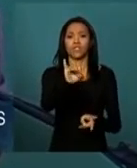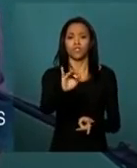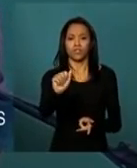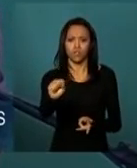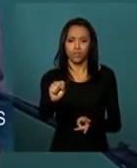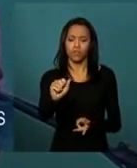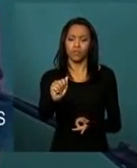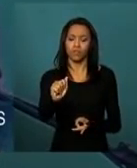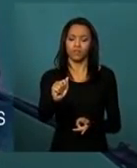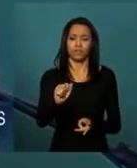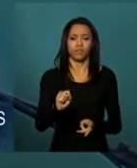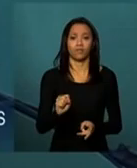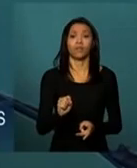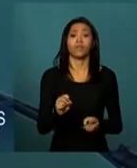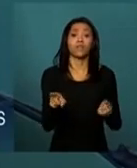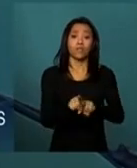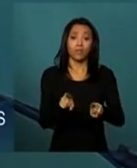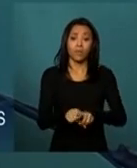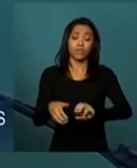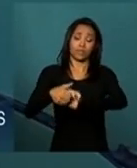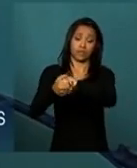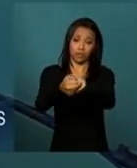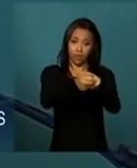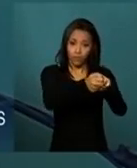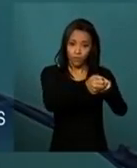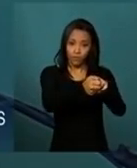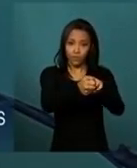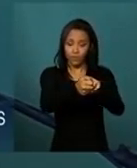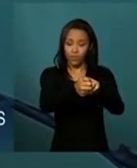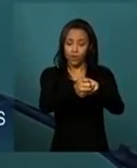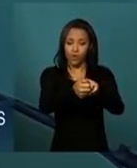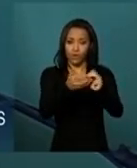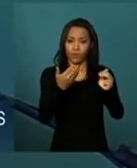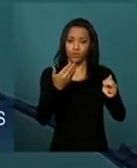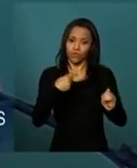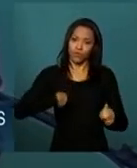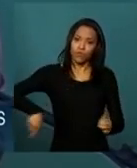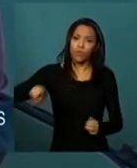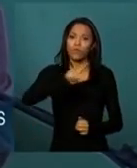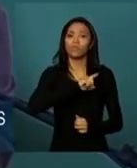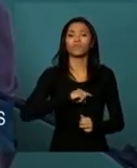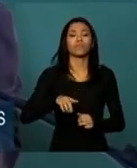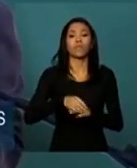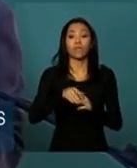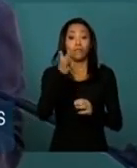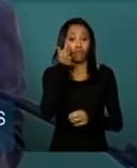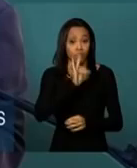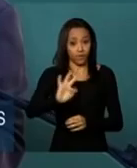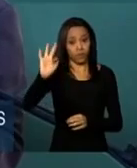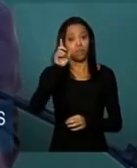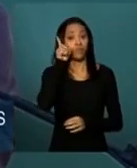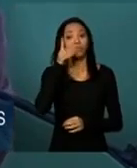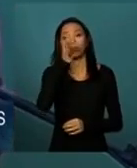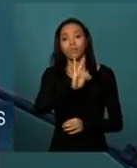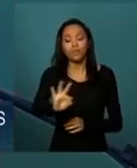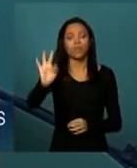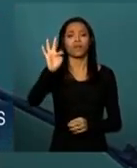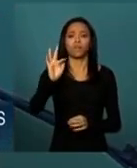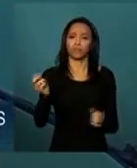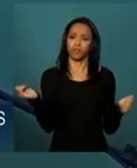Dias. Saúdo os nossos deputados federais, meus colegas deputados federais